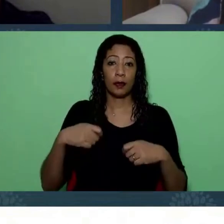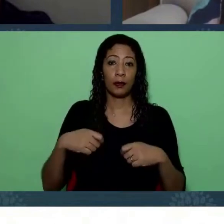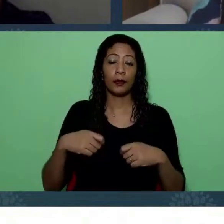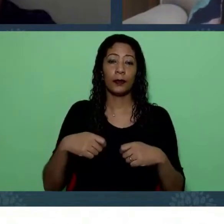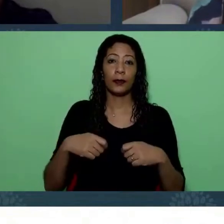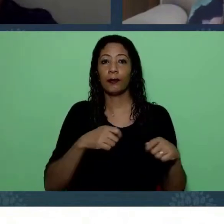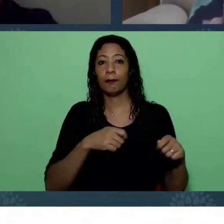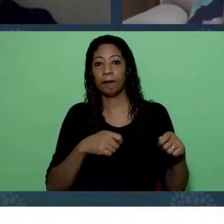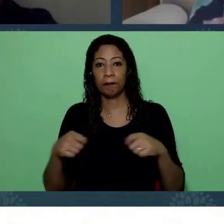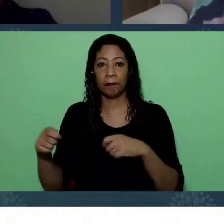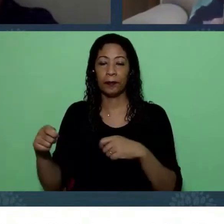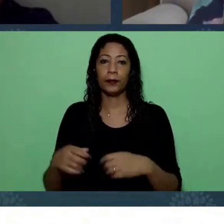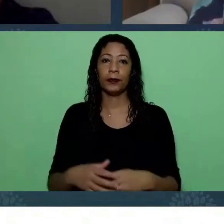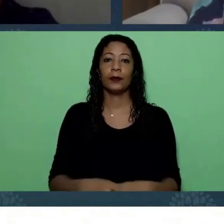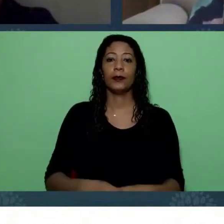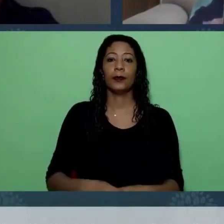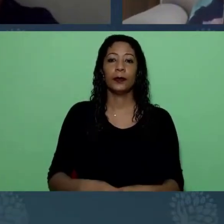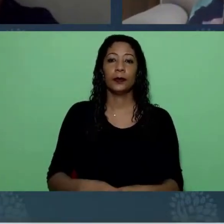sempre.